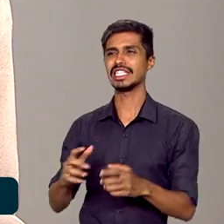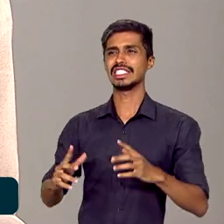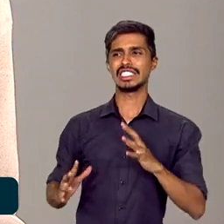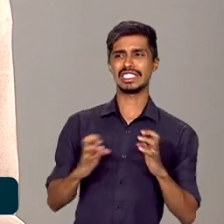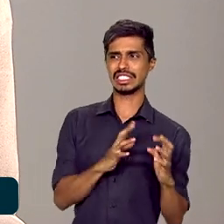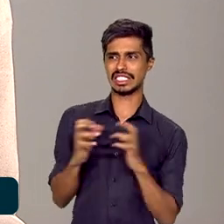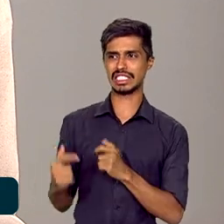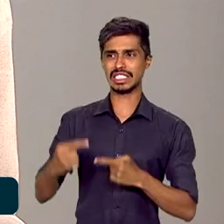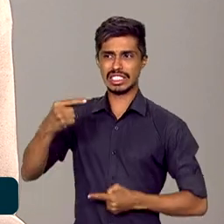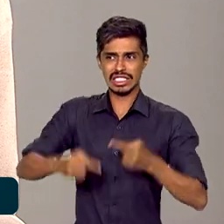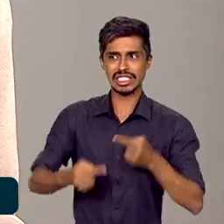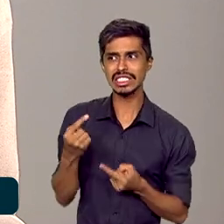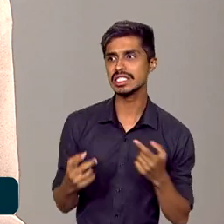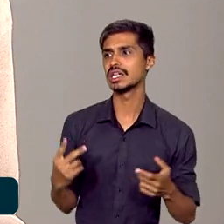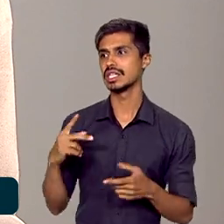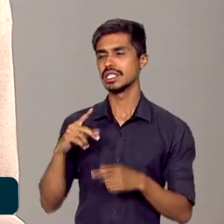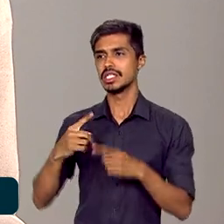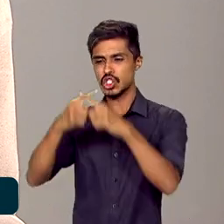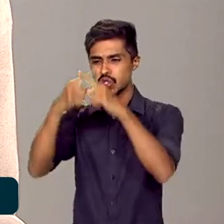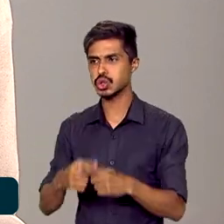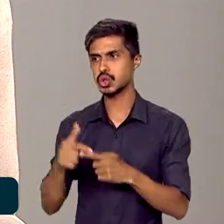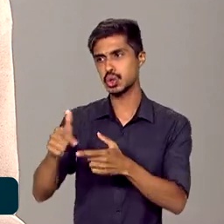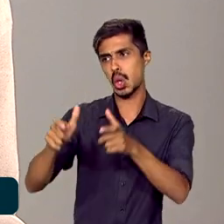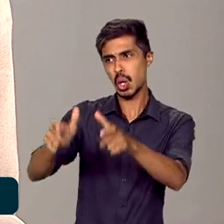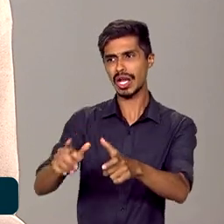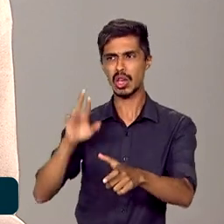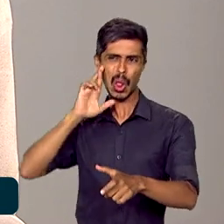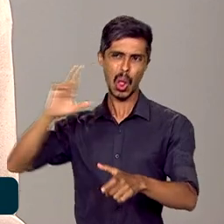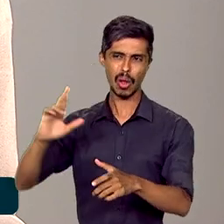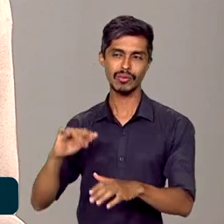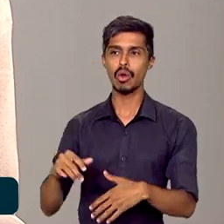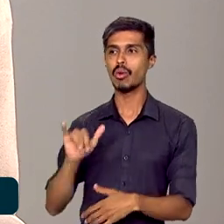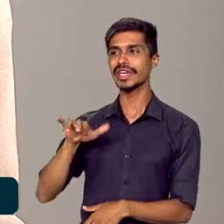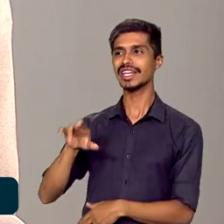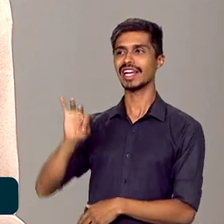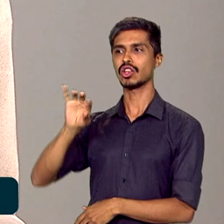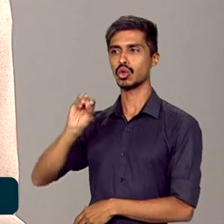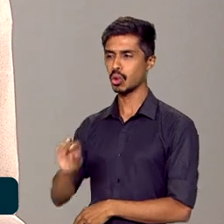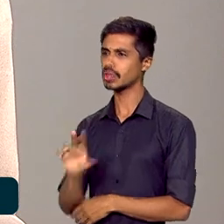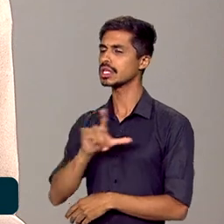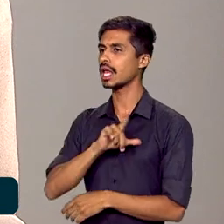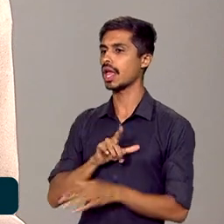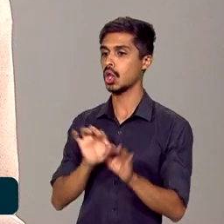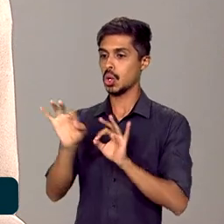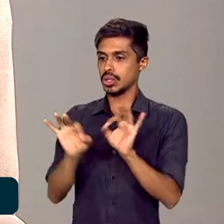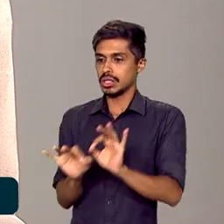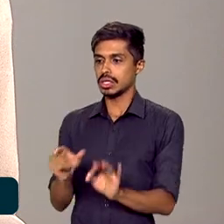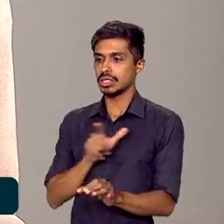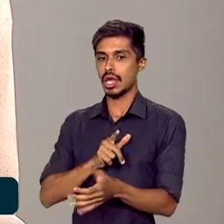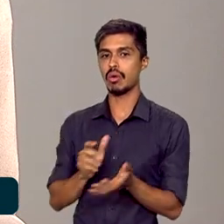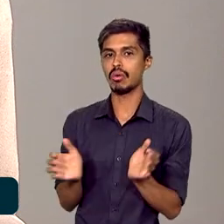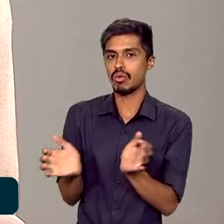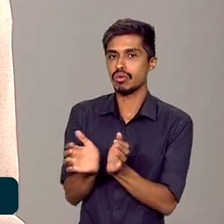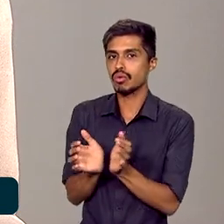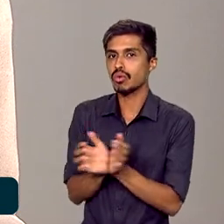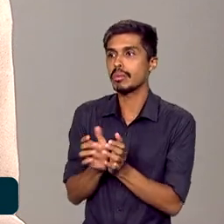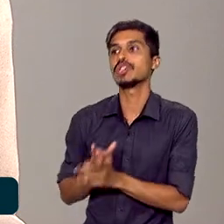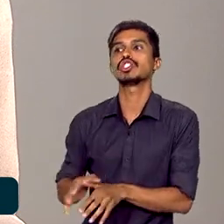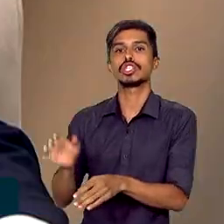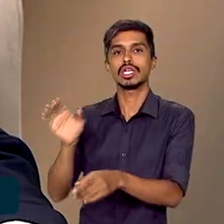tensão, disputa pela propriedade da terra. O INCRA atua como mediador, tem até uma câmara de conciliação, é